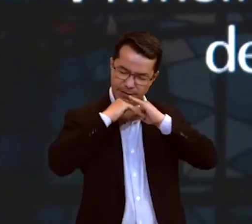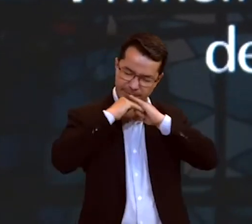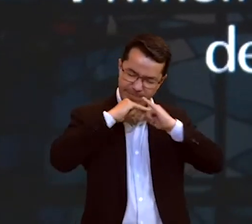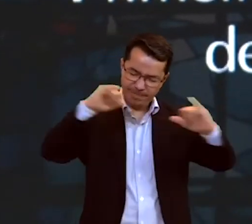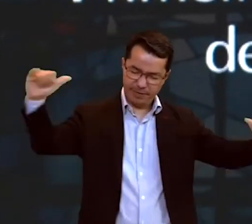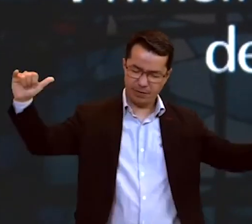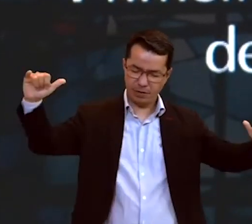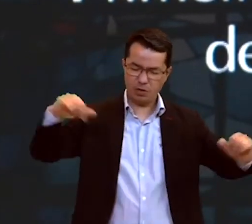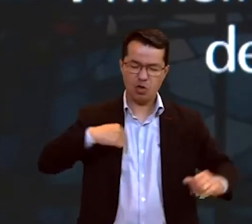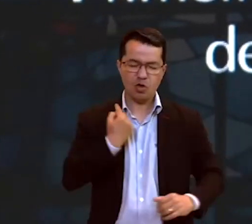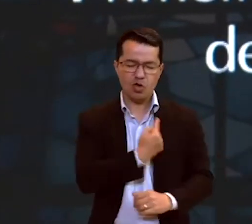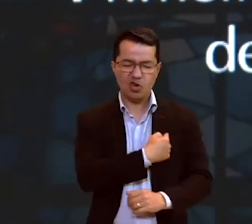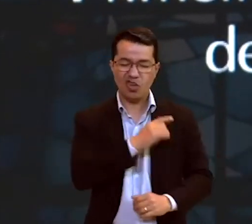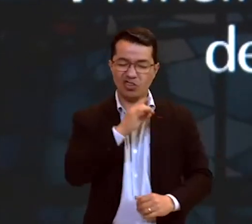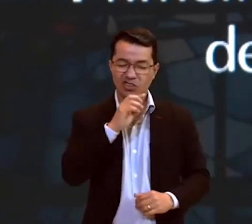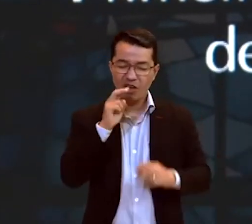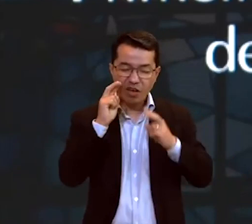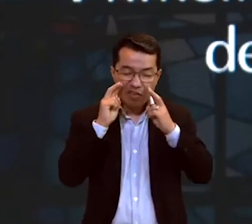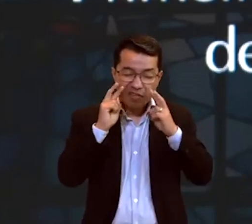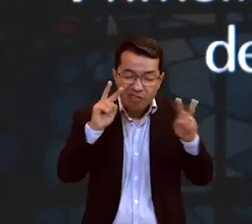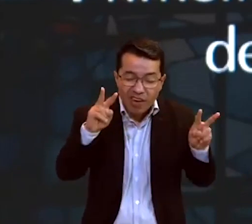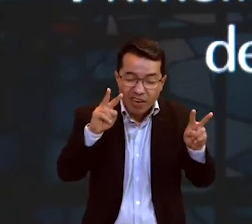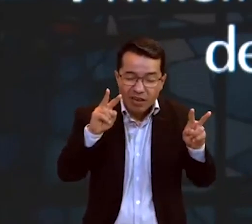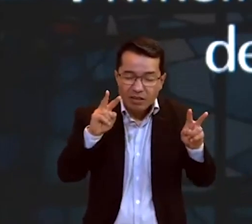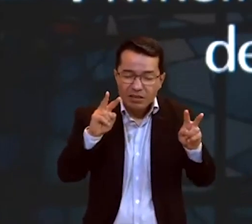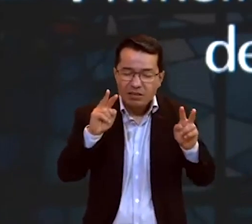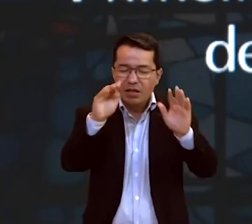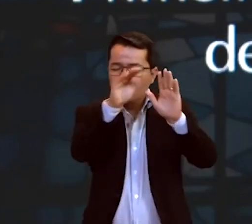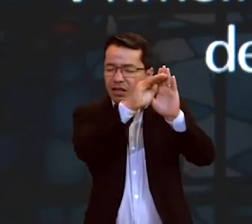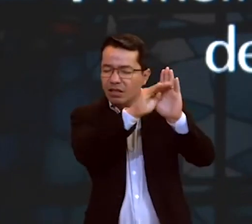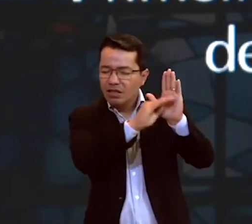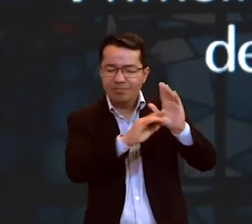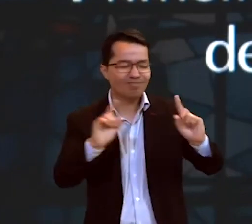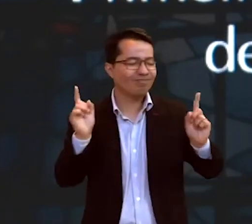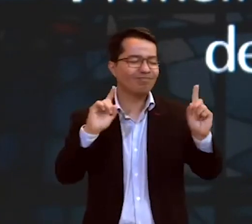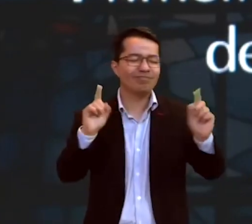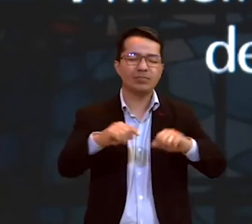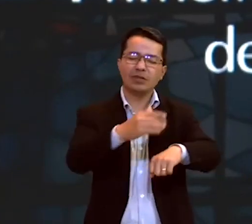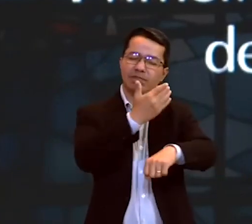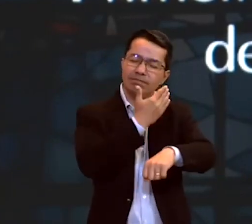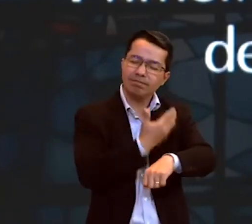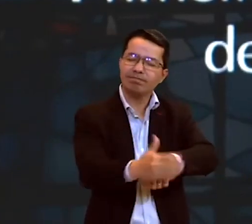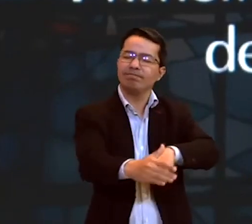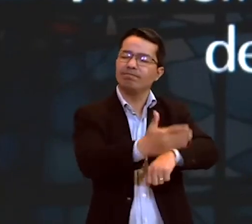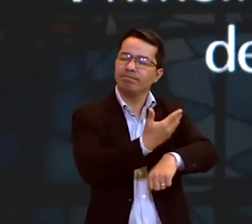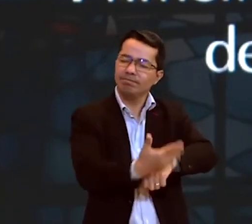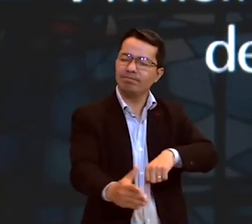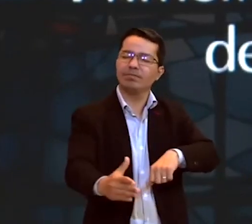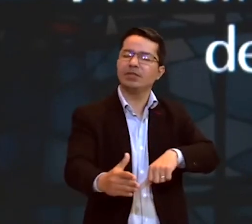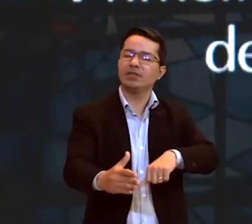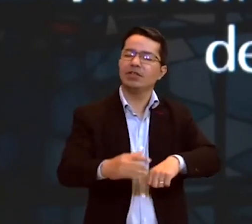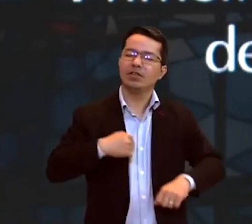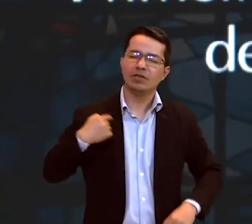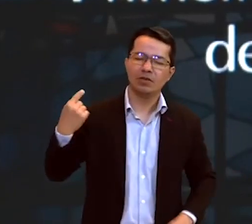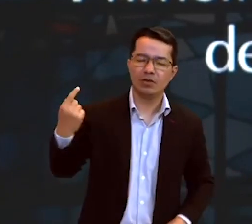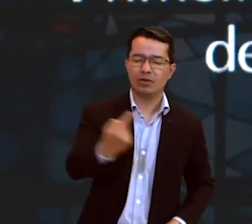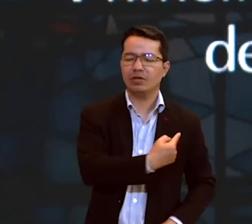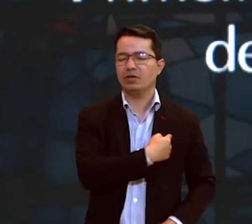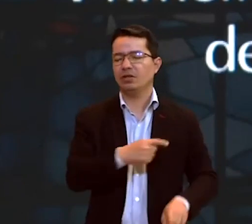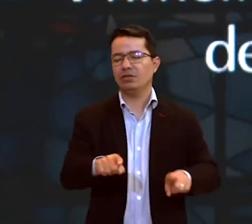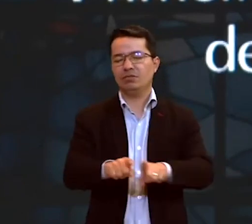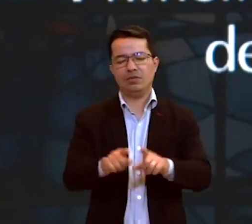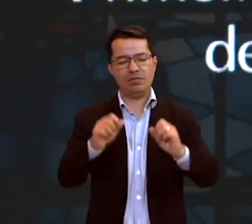seja só ouvinte, mas que a gente possa colocar em prática tudo aquilo que o Senhor tem falado ao nosso coração. E a gente possa vivenciar, Pai, o